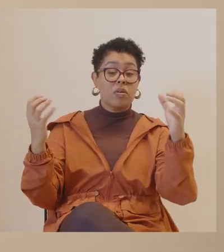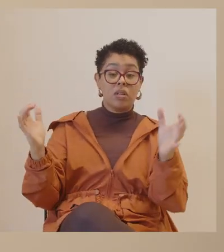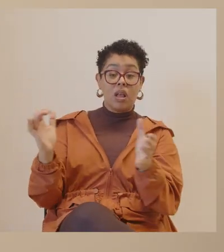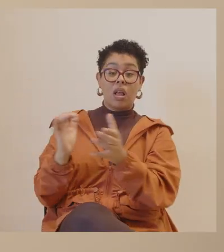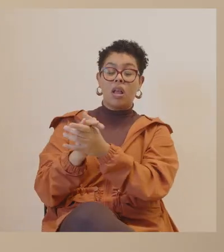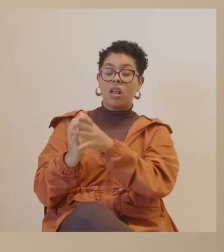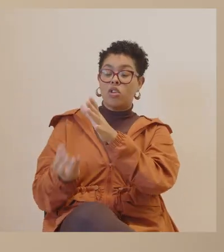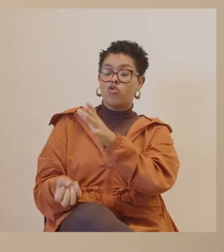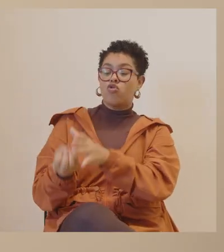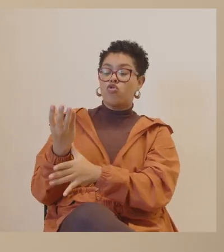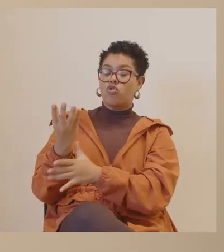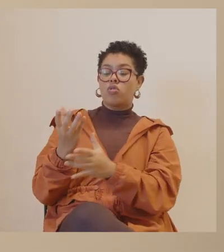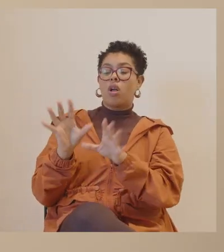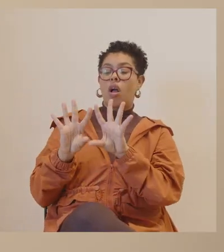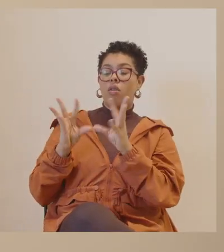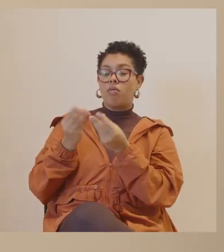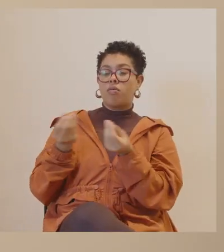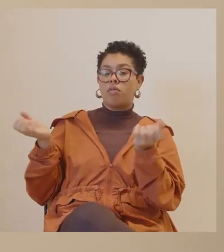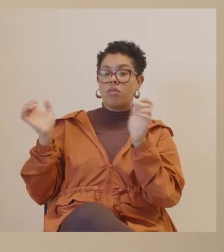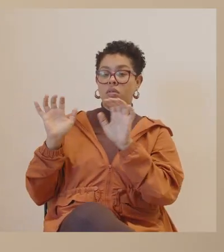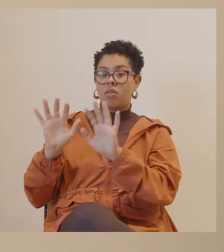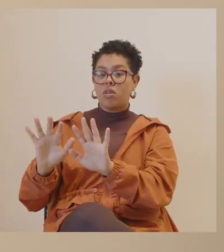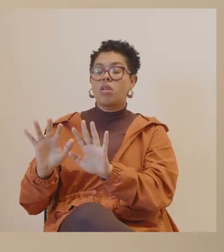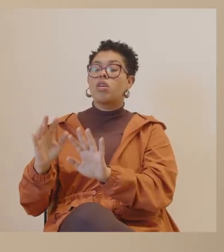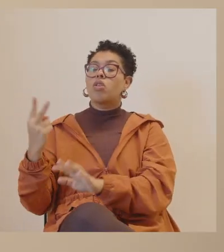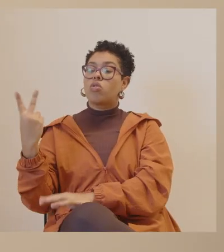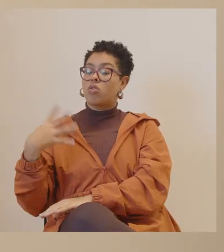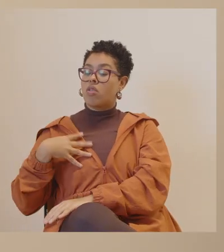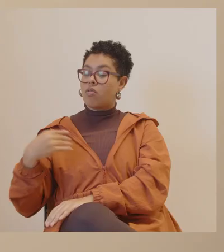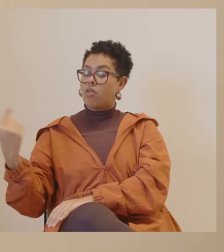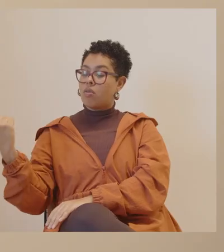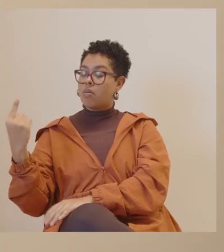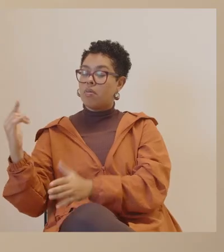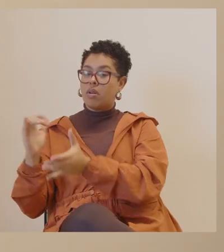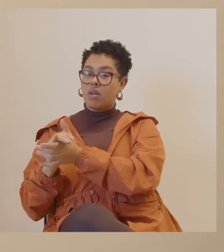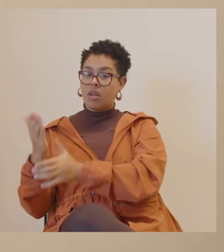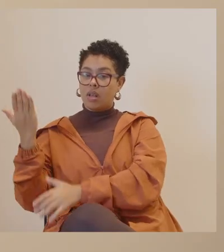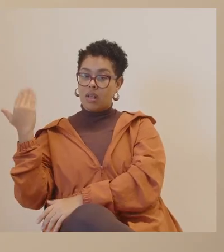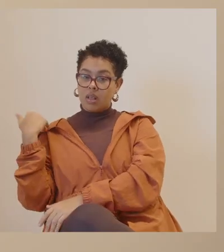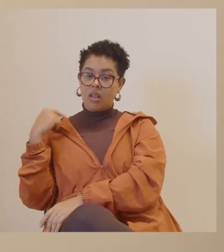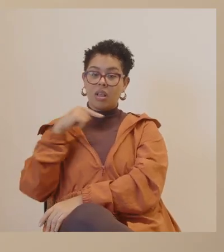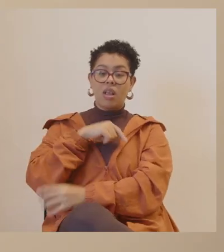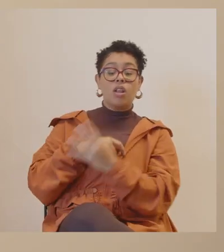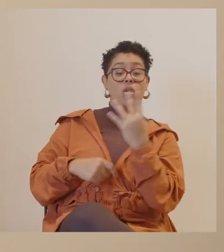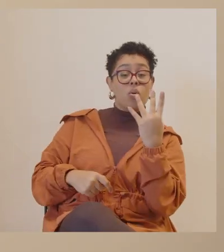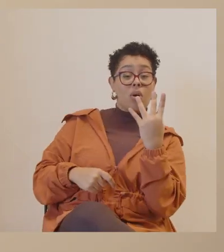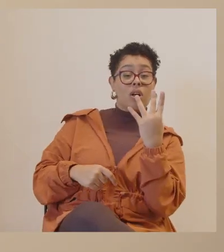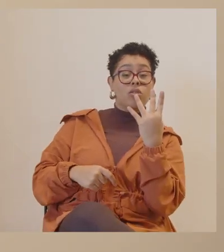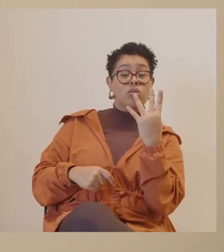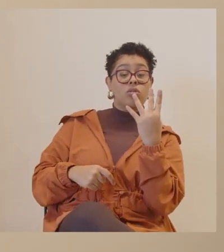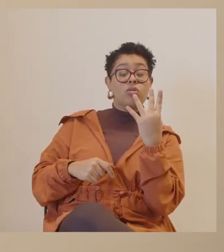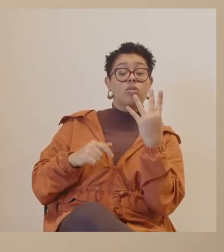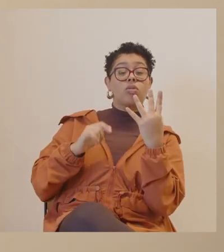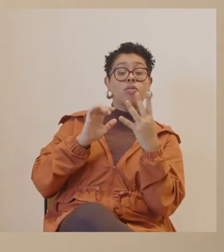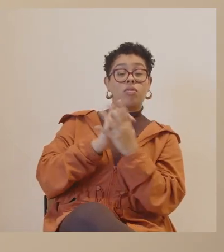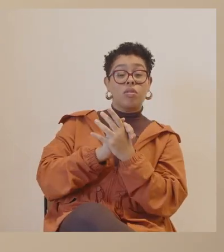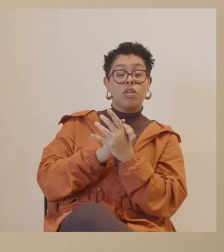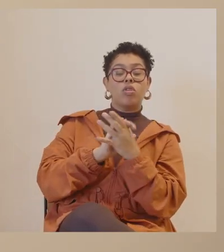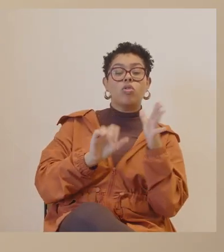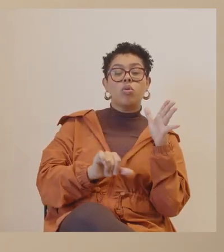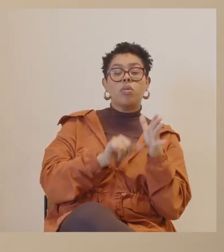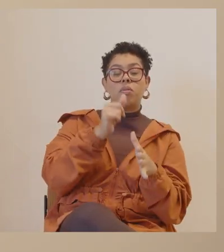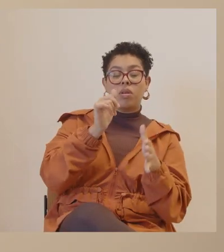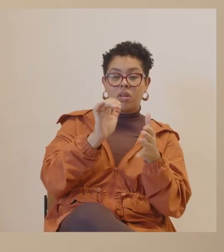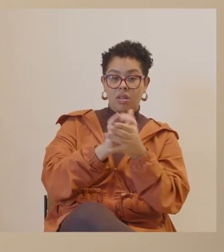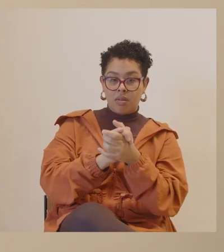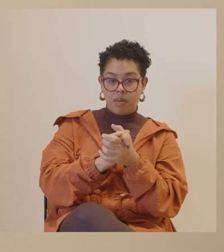em Giverny com toda a família, né, o Monet com 2 filhos do primeiro casamento, e ela com, pelo menos, 4 filhos do primeiro